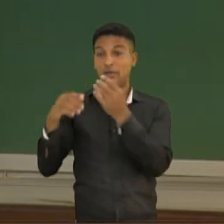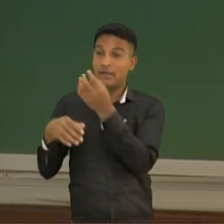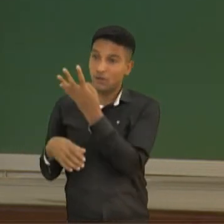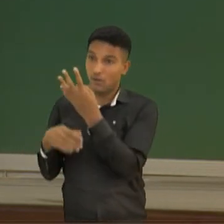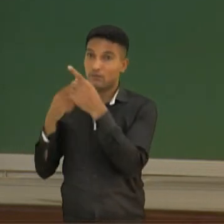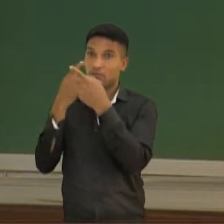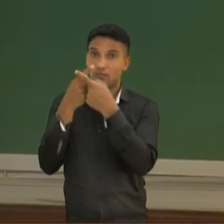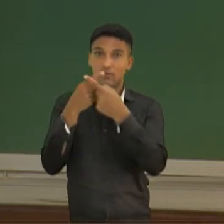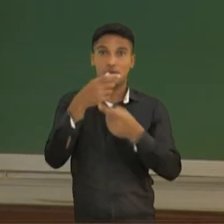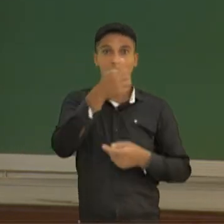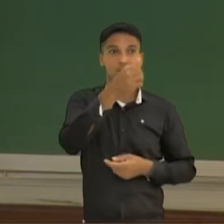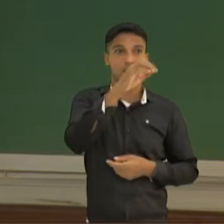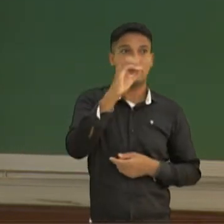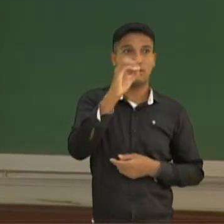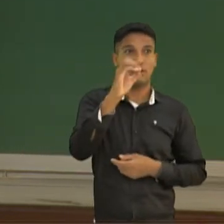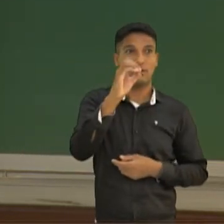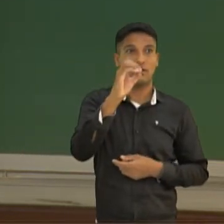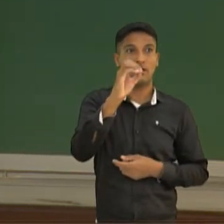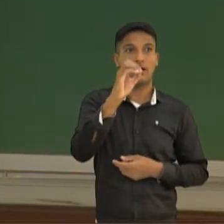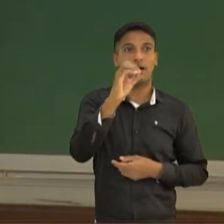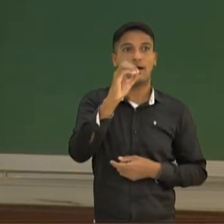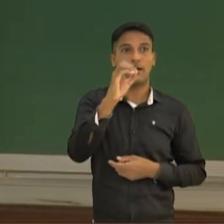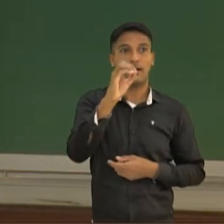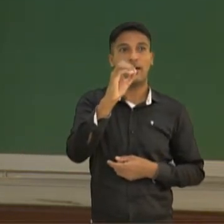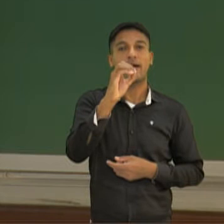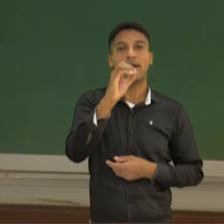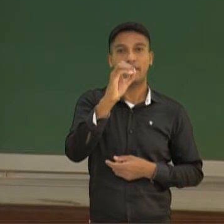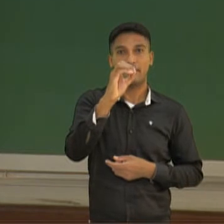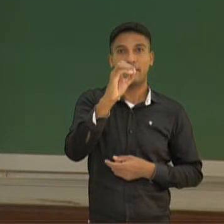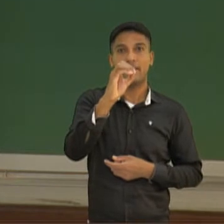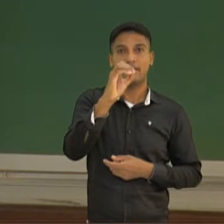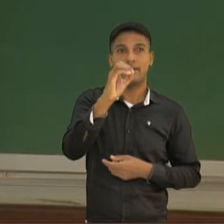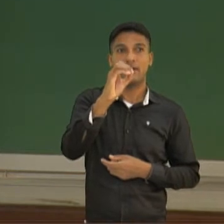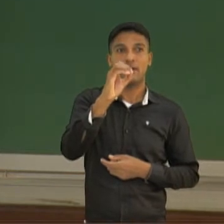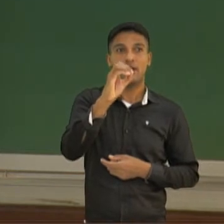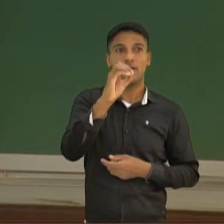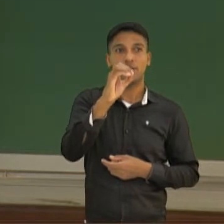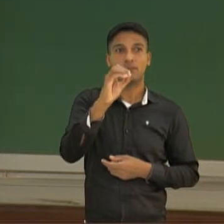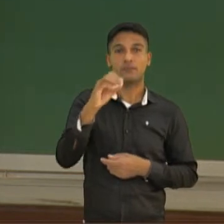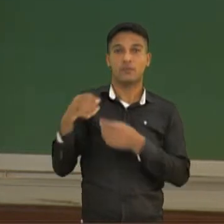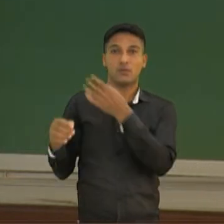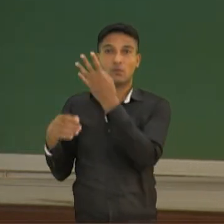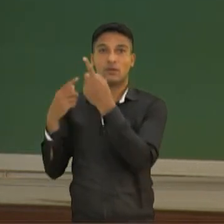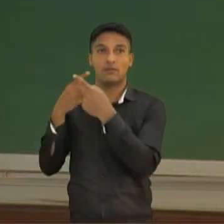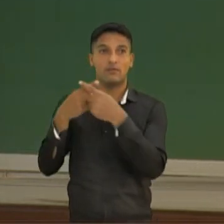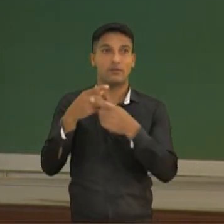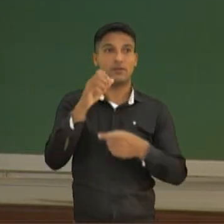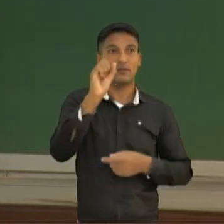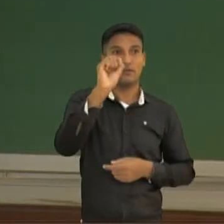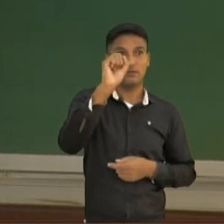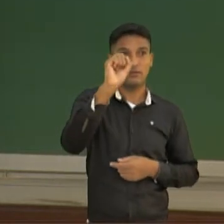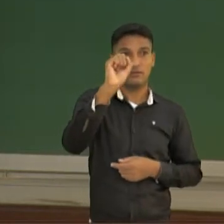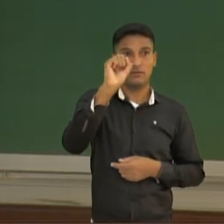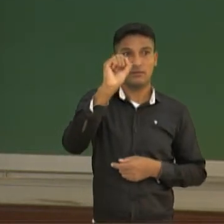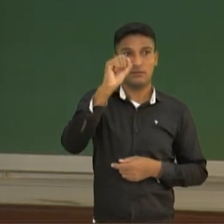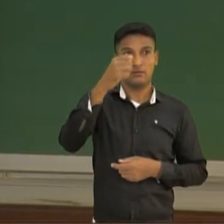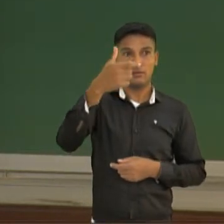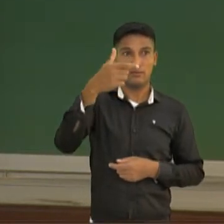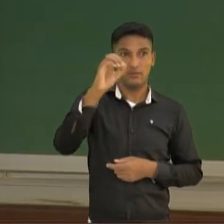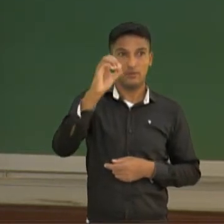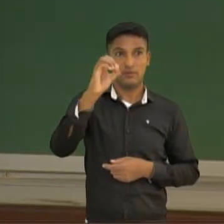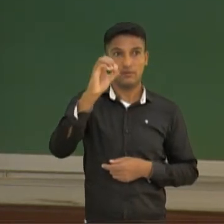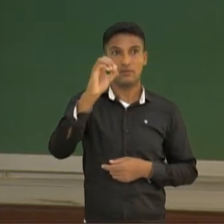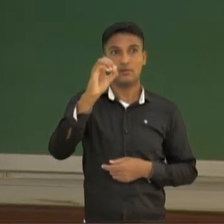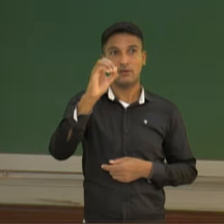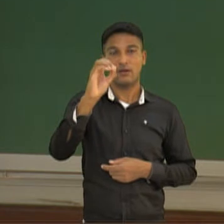20, 800. Opa, 80. 4 vezes 8, 32. E depois somo, não é?